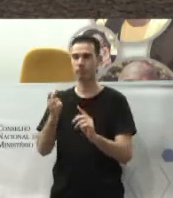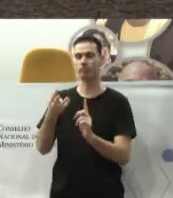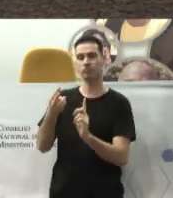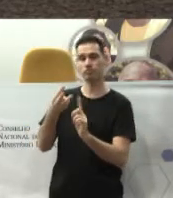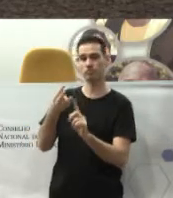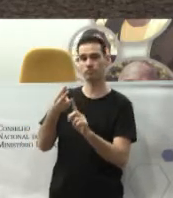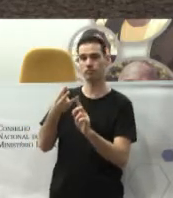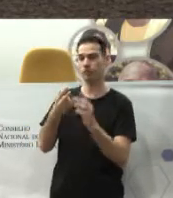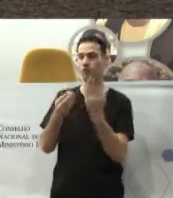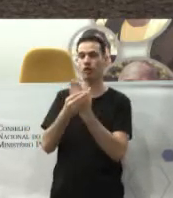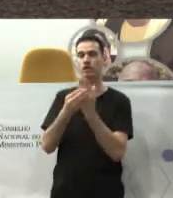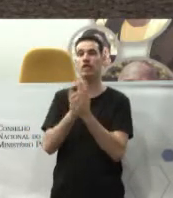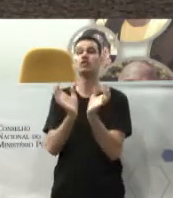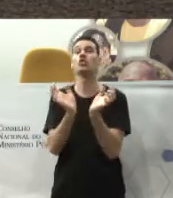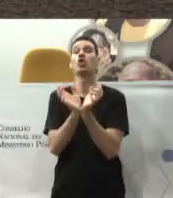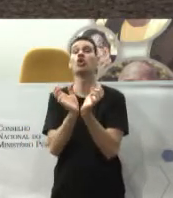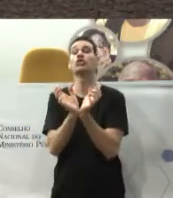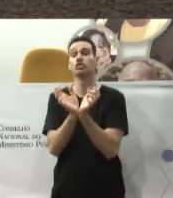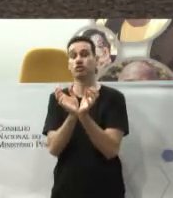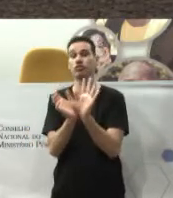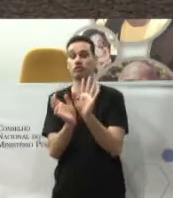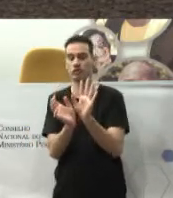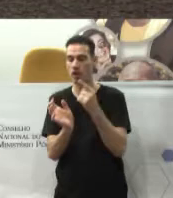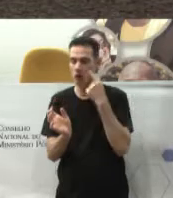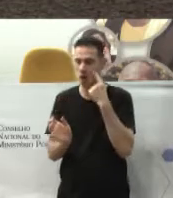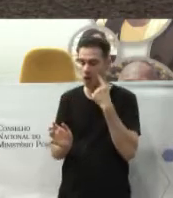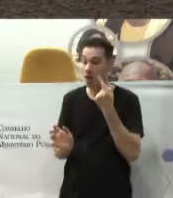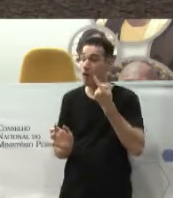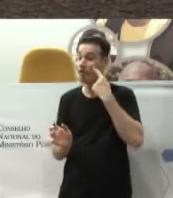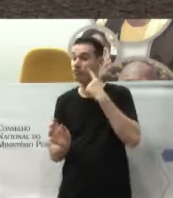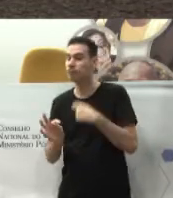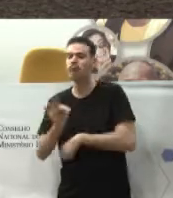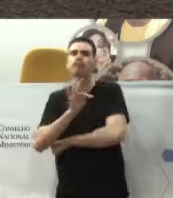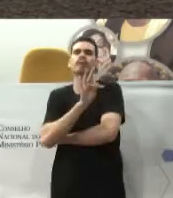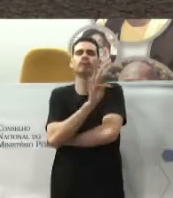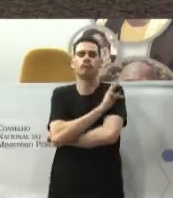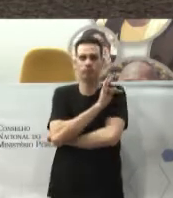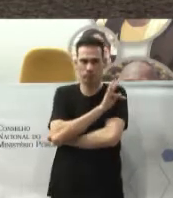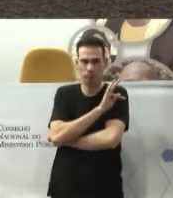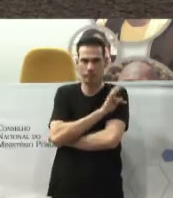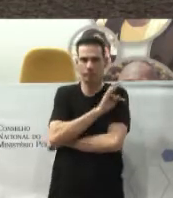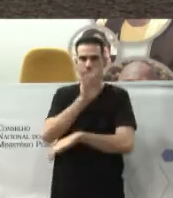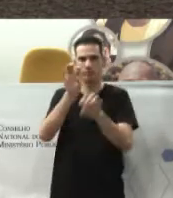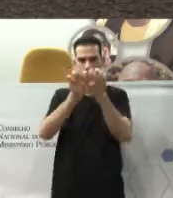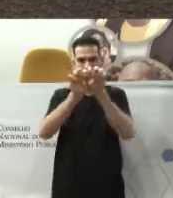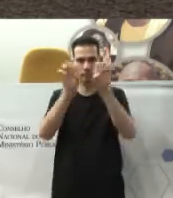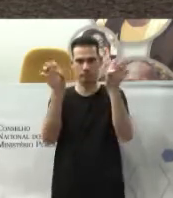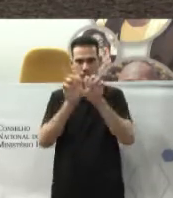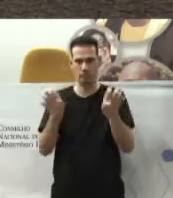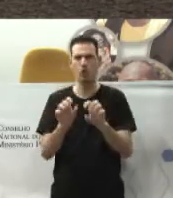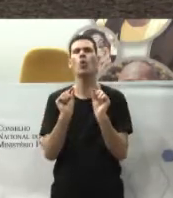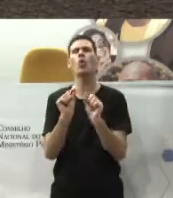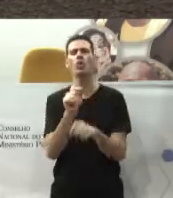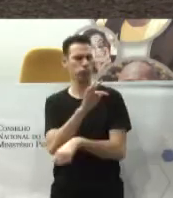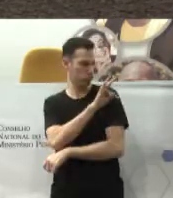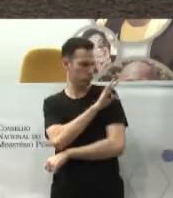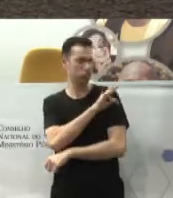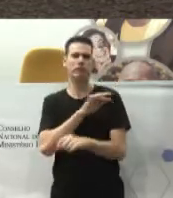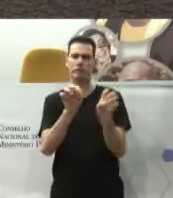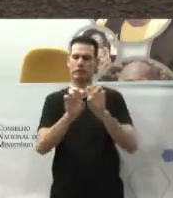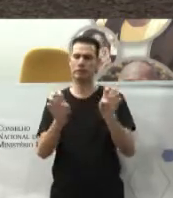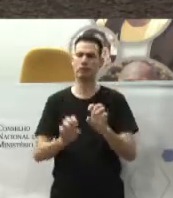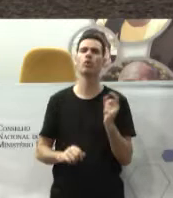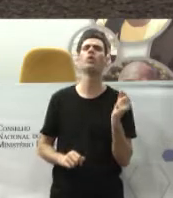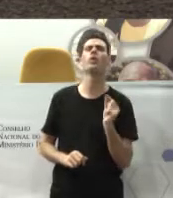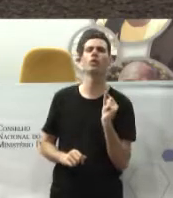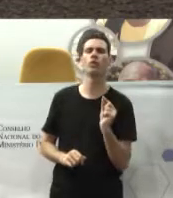coletivo e, dentro dele, utilizar-se de técnicas estruturais. O que seriam as técnicas estruturais?